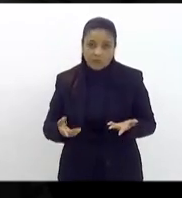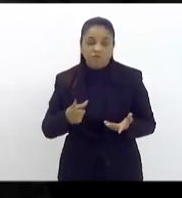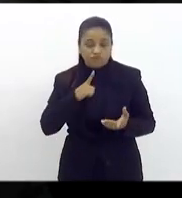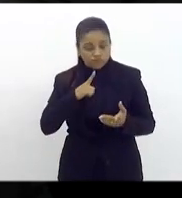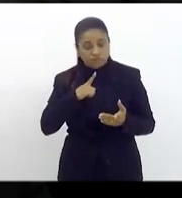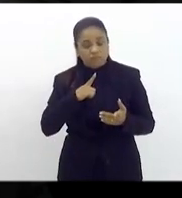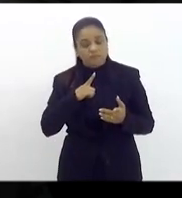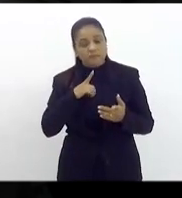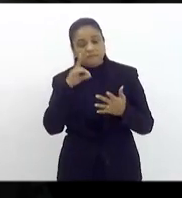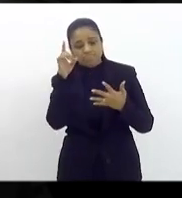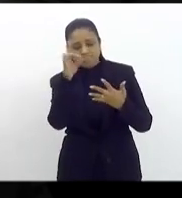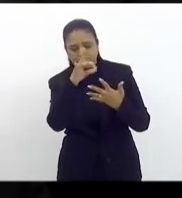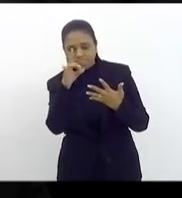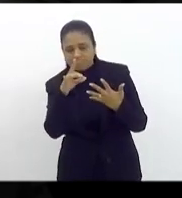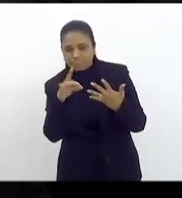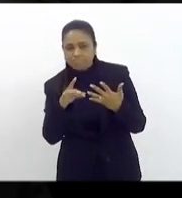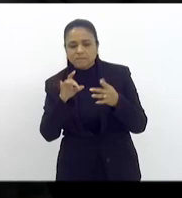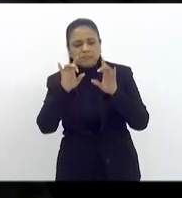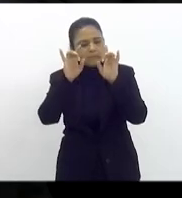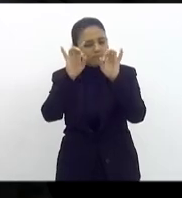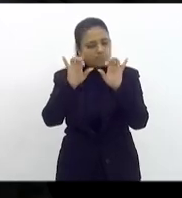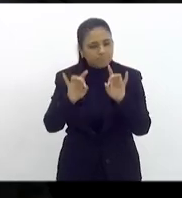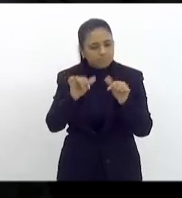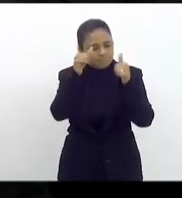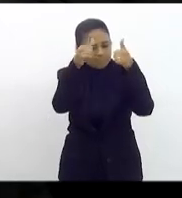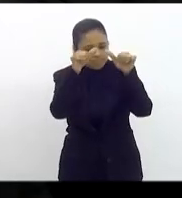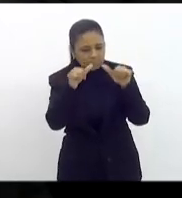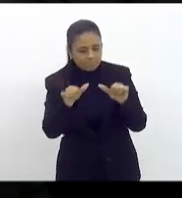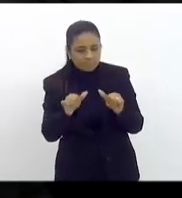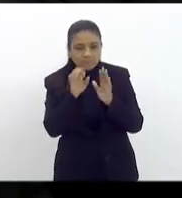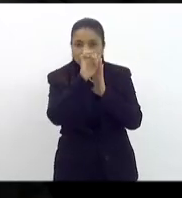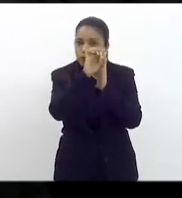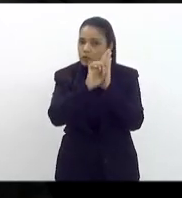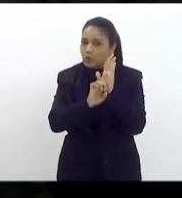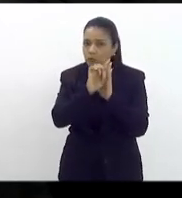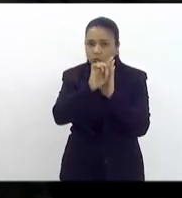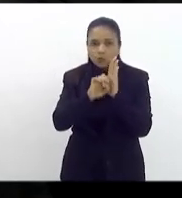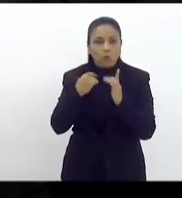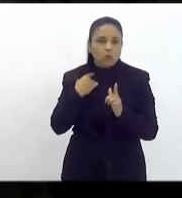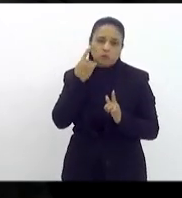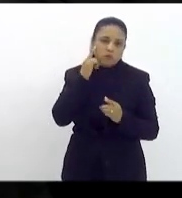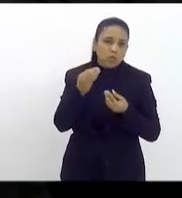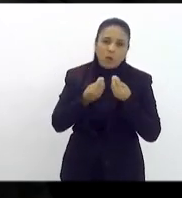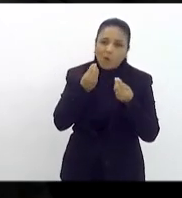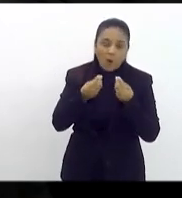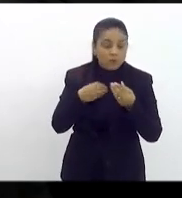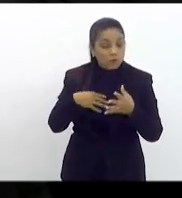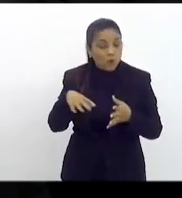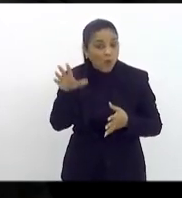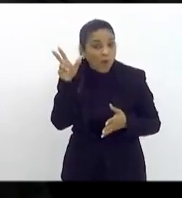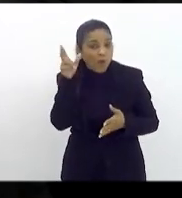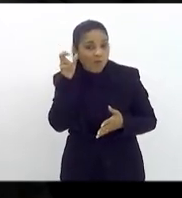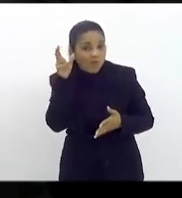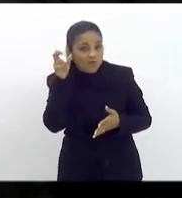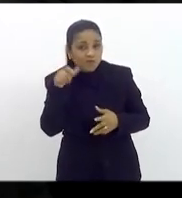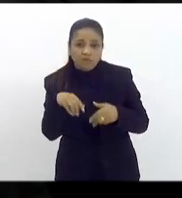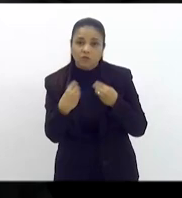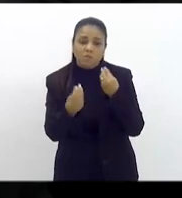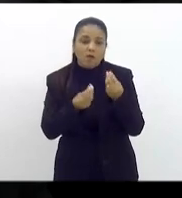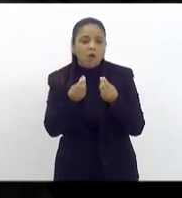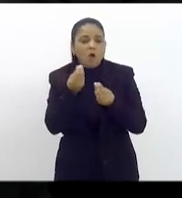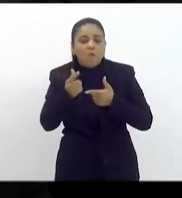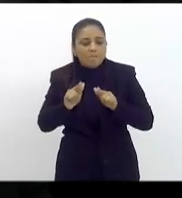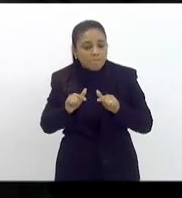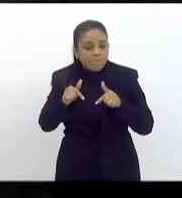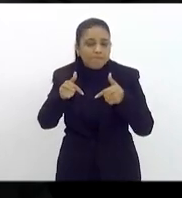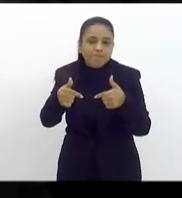por uma análise né, do estatuto e tal. Eu não sei exatamente como é. Estou aqui ouvindo, como ele funciona. Como você